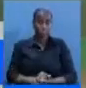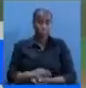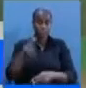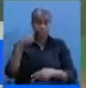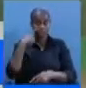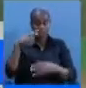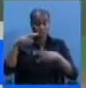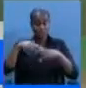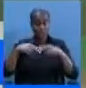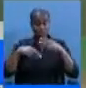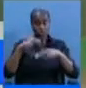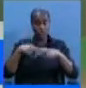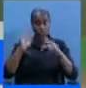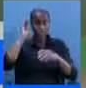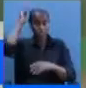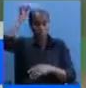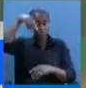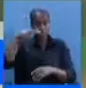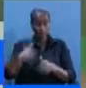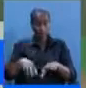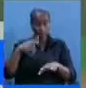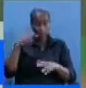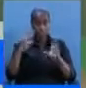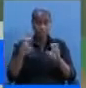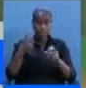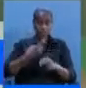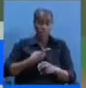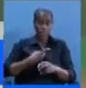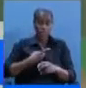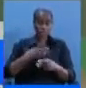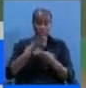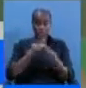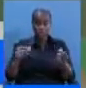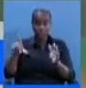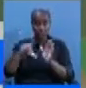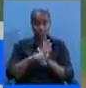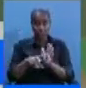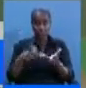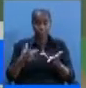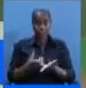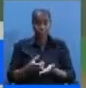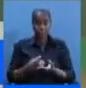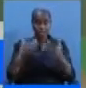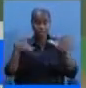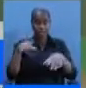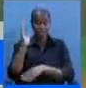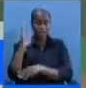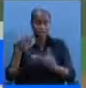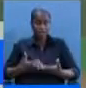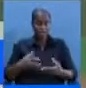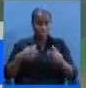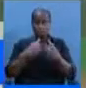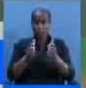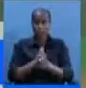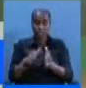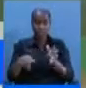na constituição da república mesmo que o visto nos termos a serem definidos no regimento da assembleia nacional o que até agora era completa